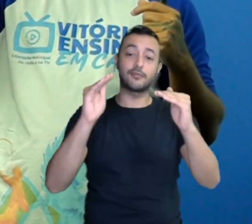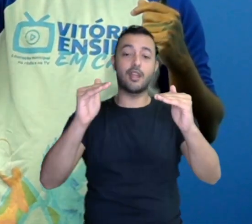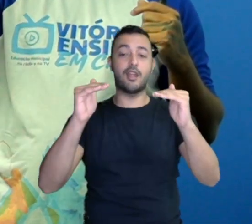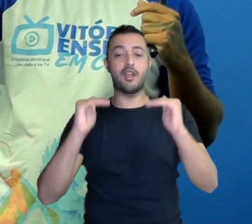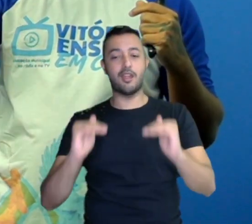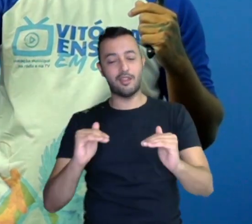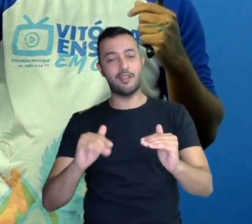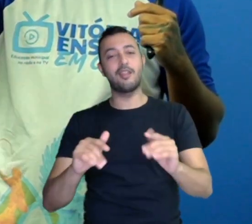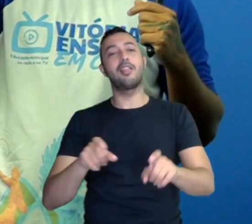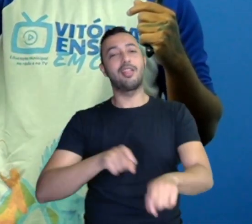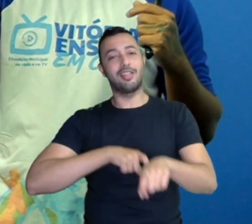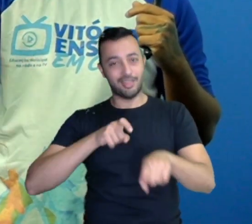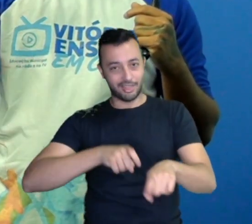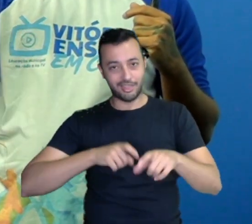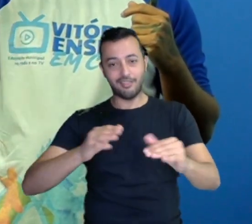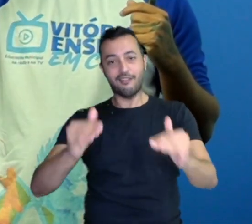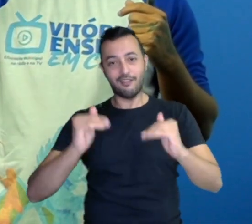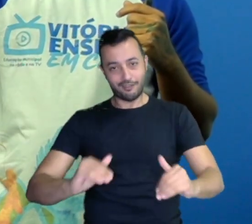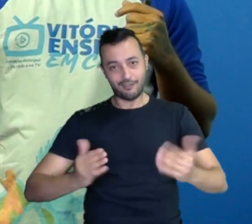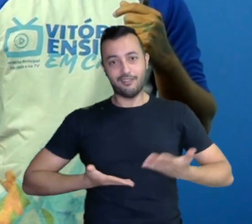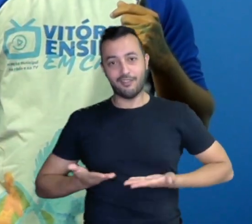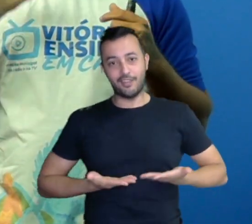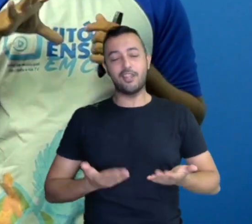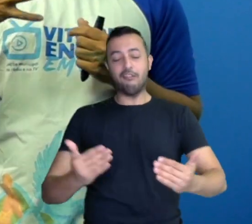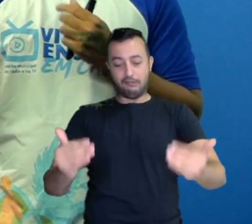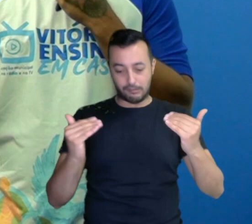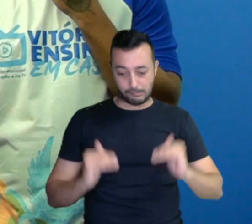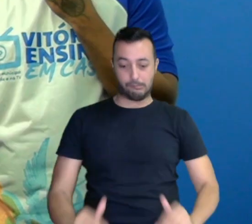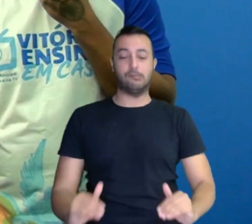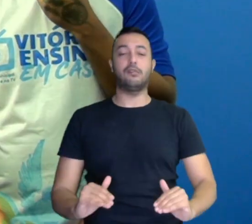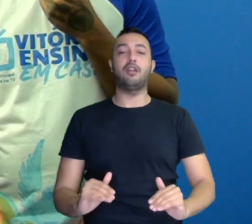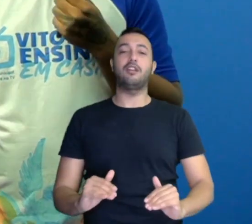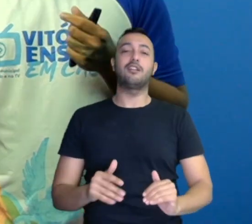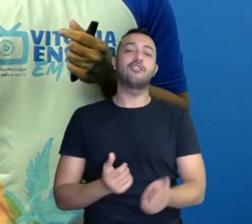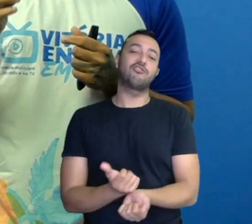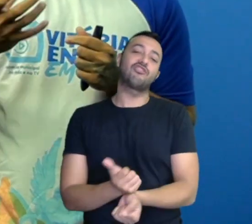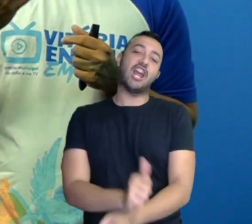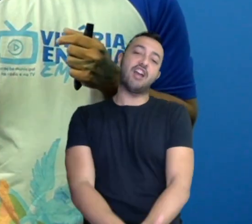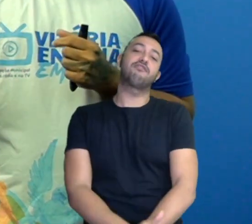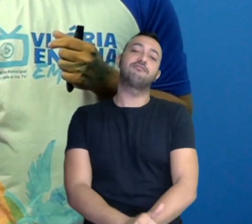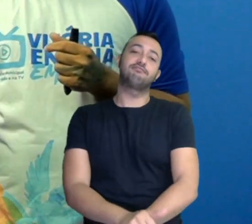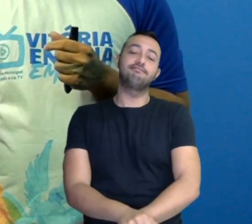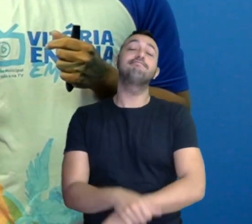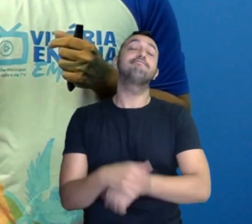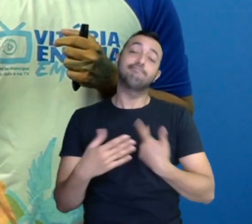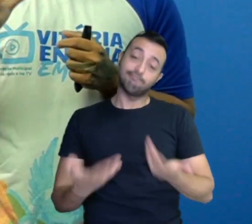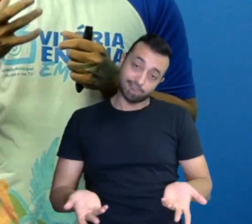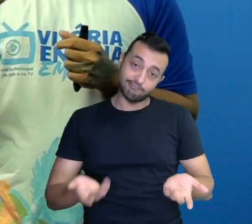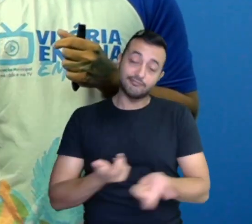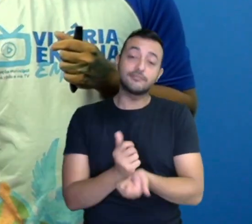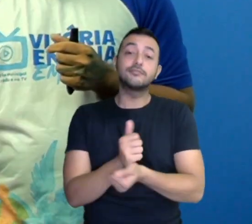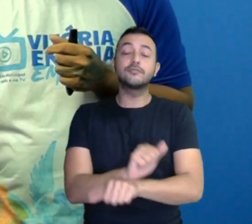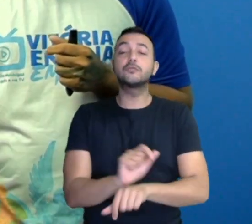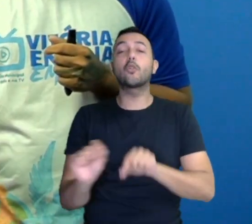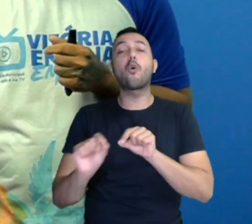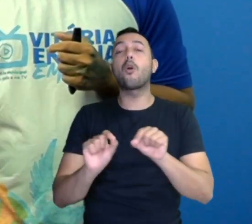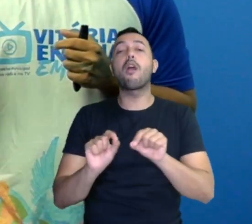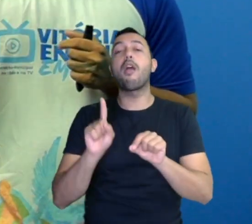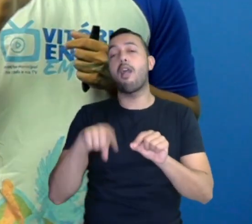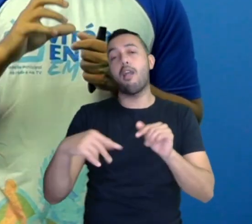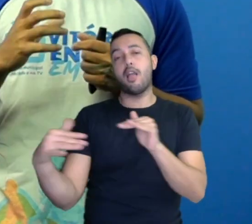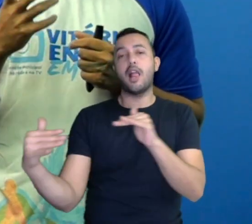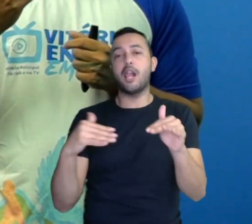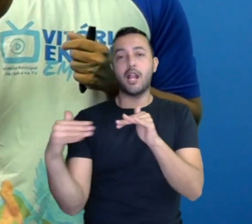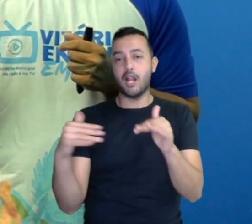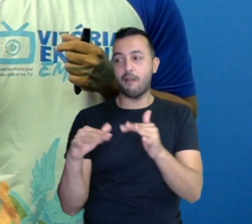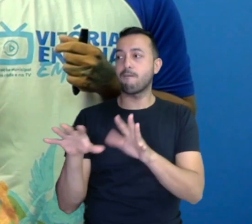vai ter aí os camponeses, os servos, os escravos. Geralmente esses escravos, eles eram feitos a partir de guerra, né?